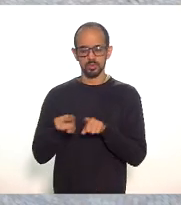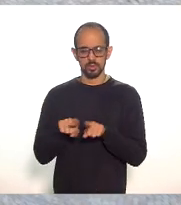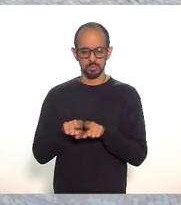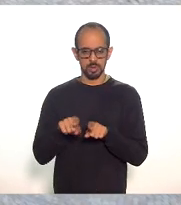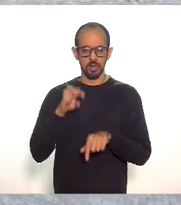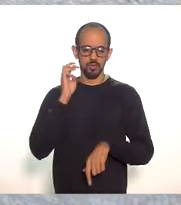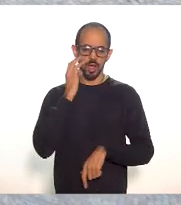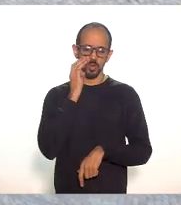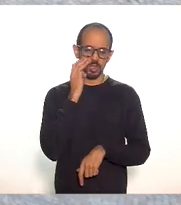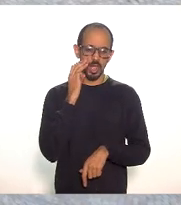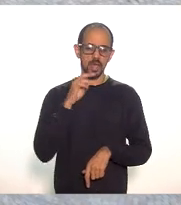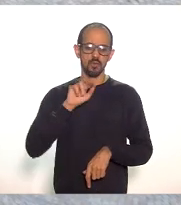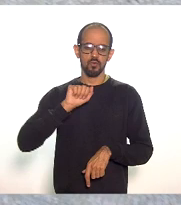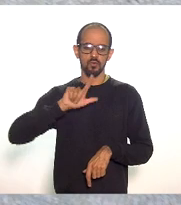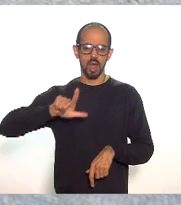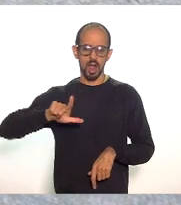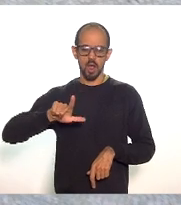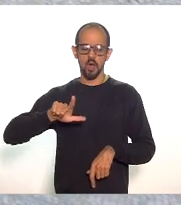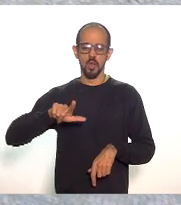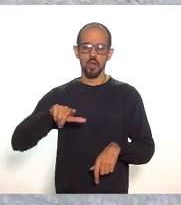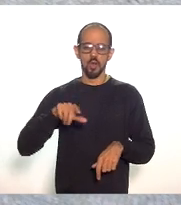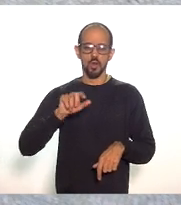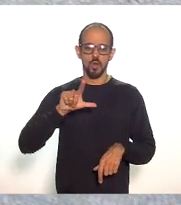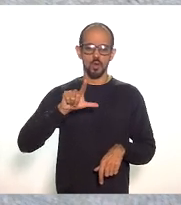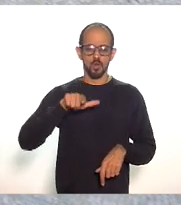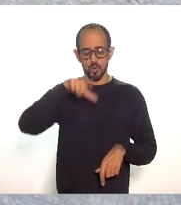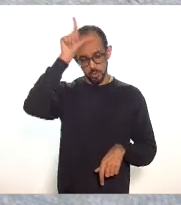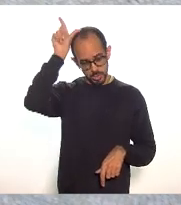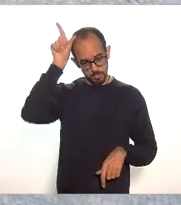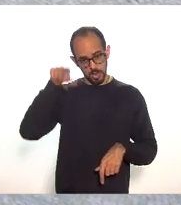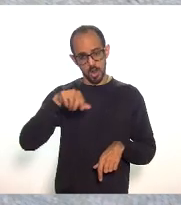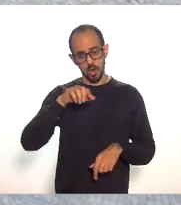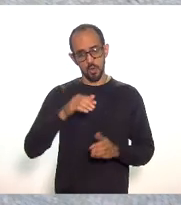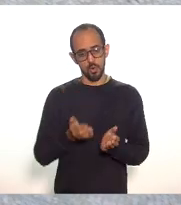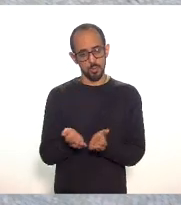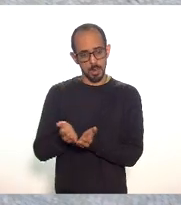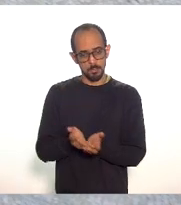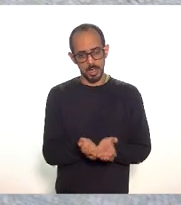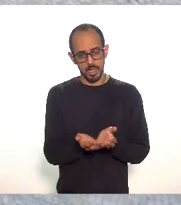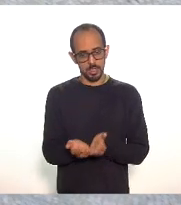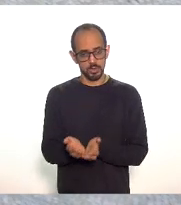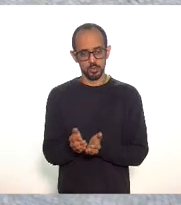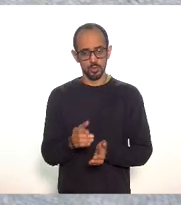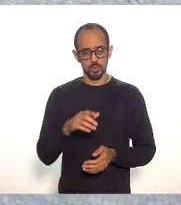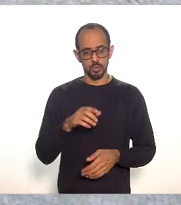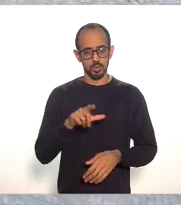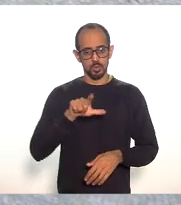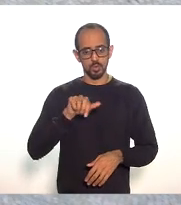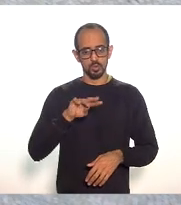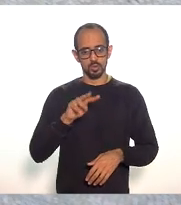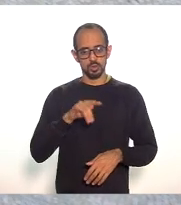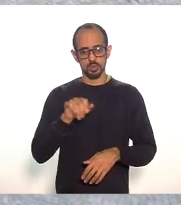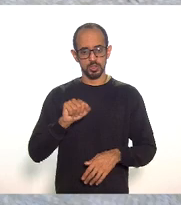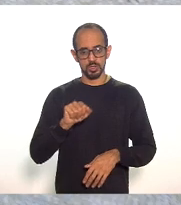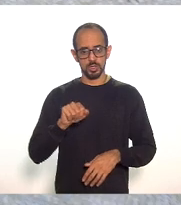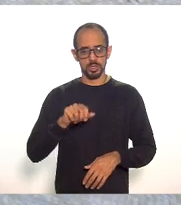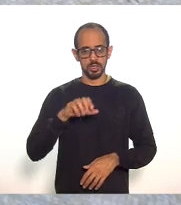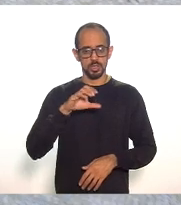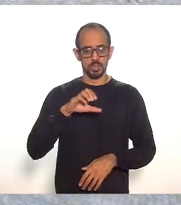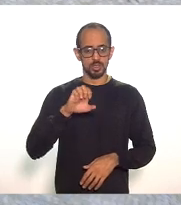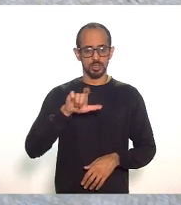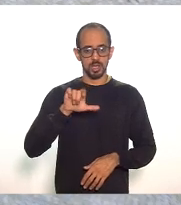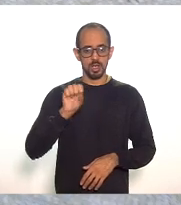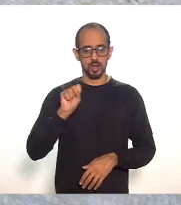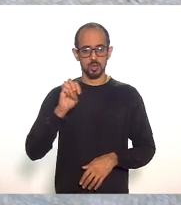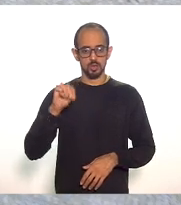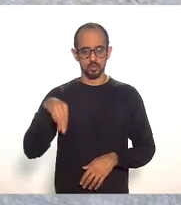o Valdo Ceasa, Luiz Paulo, que eu agradeço muito, Bebeto, a Lucinha, o Sérgio Fernandes, a